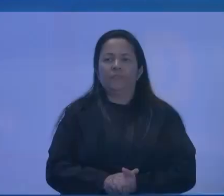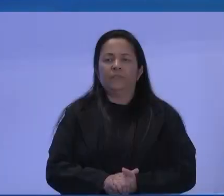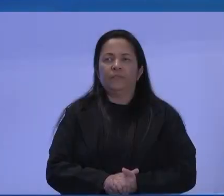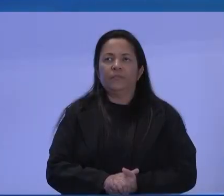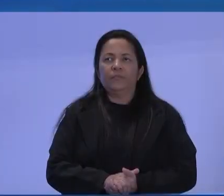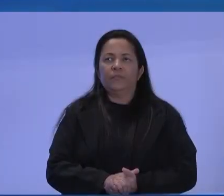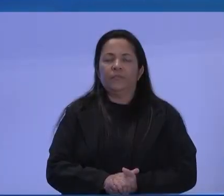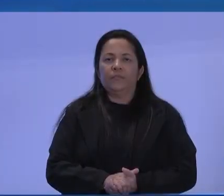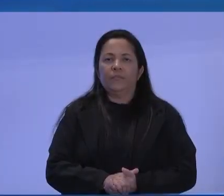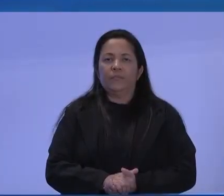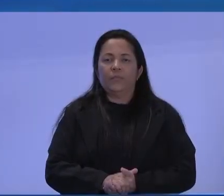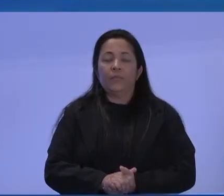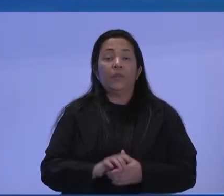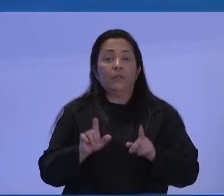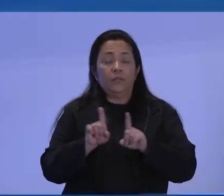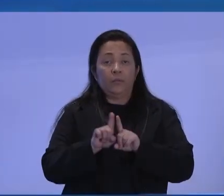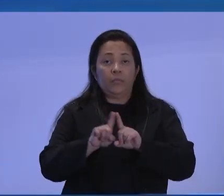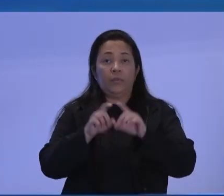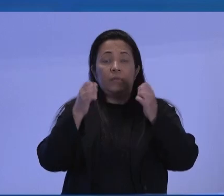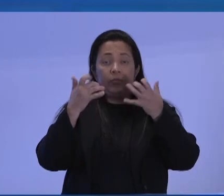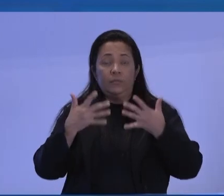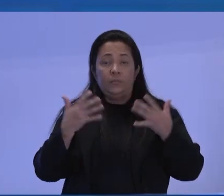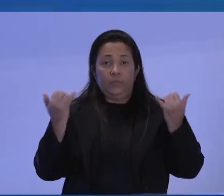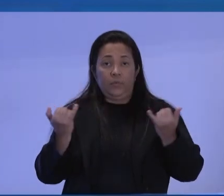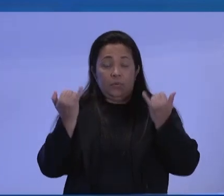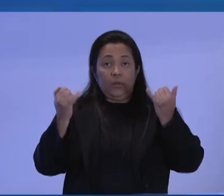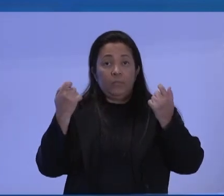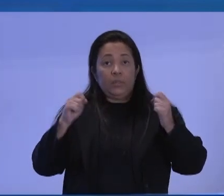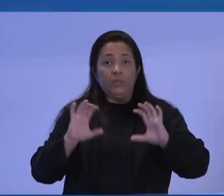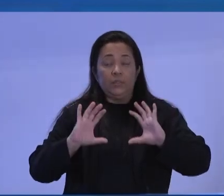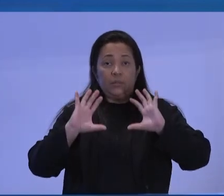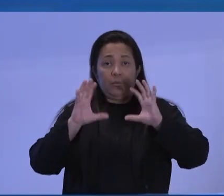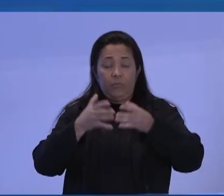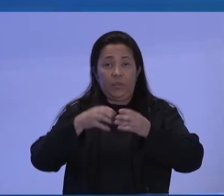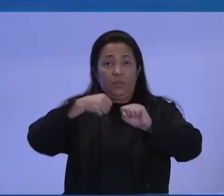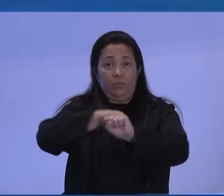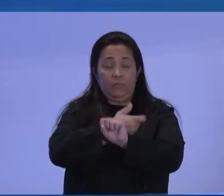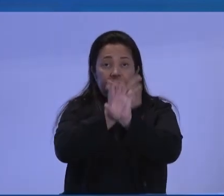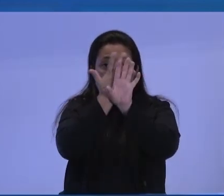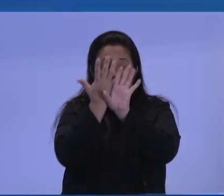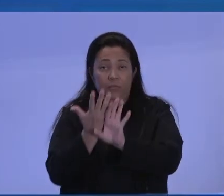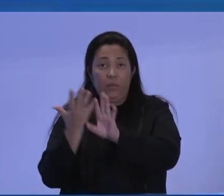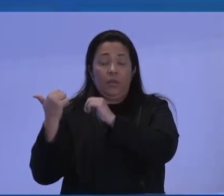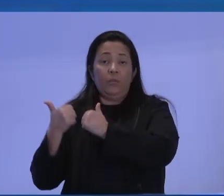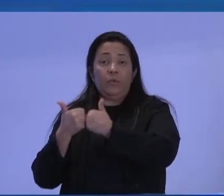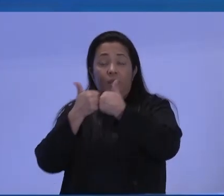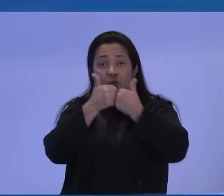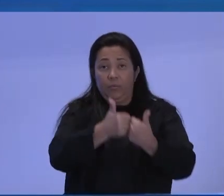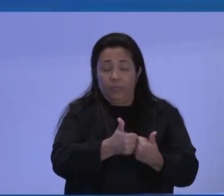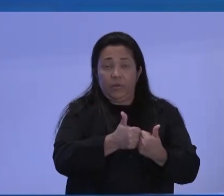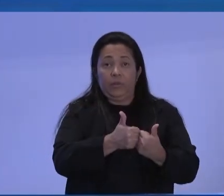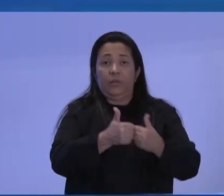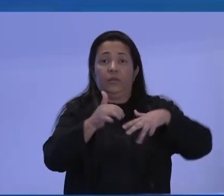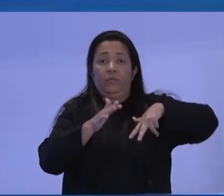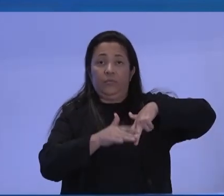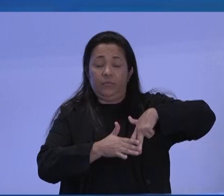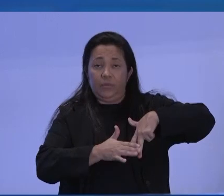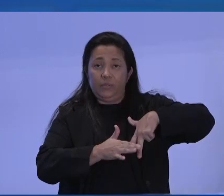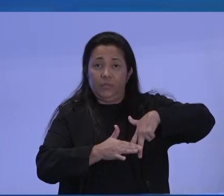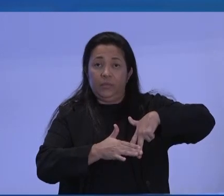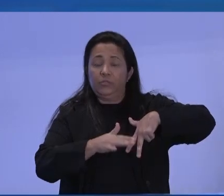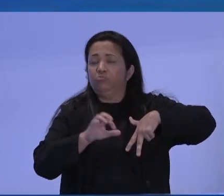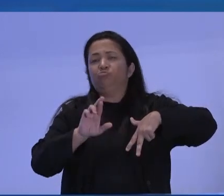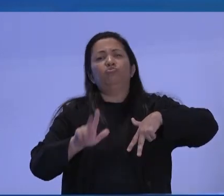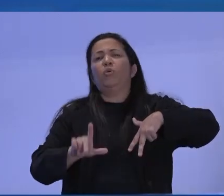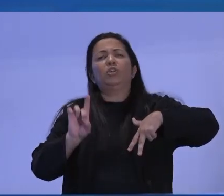Reforçando também que é essencial a gente ter uma equipe multiprofissional no acompanhamento, no diagnóstico desses pacientes. Então, não é só o médico da